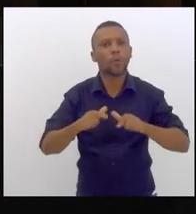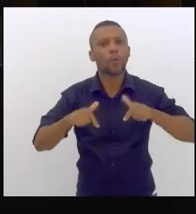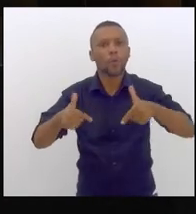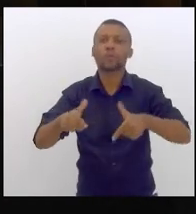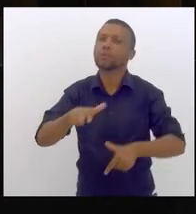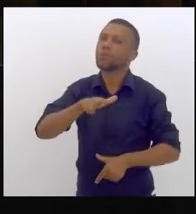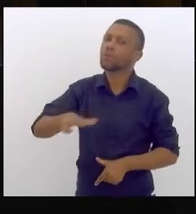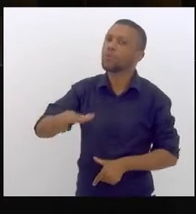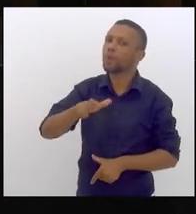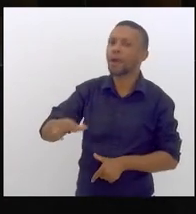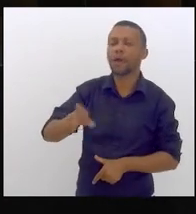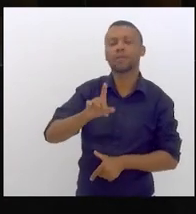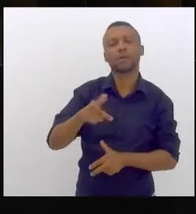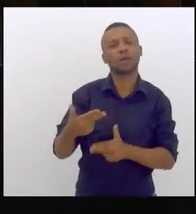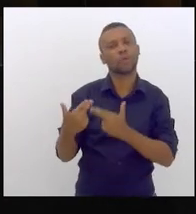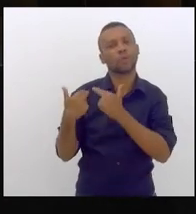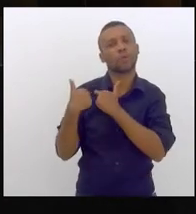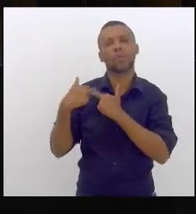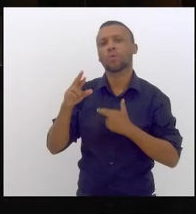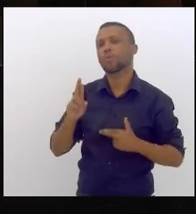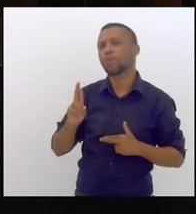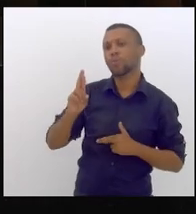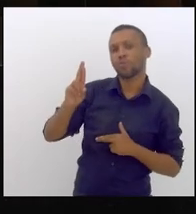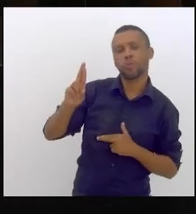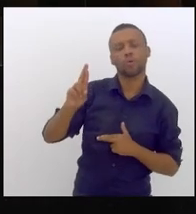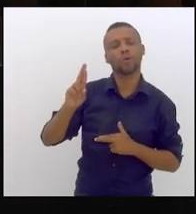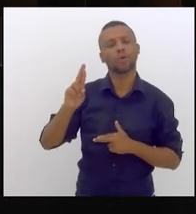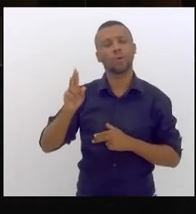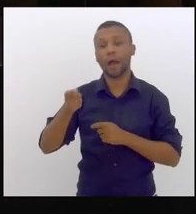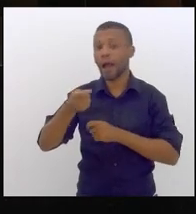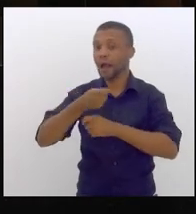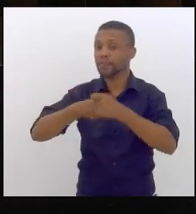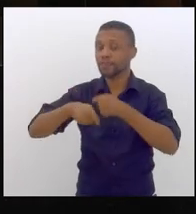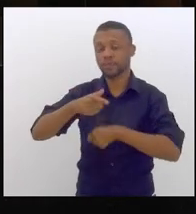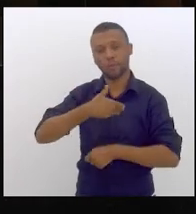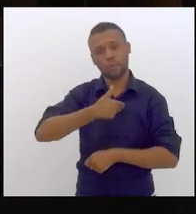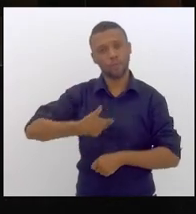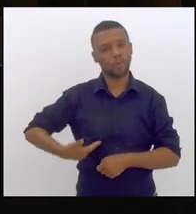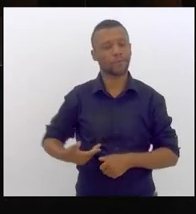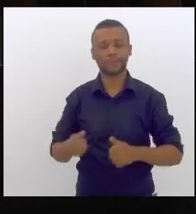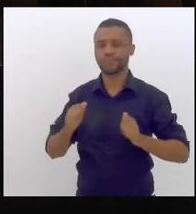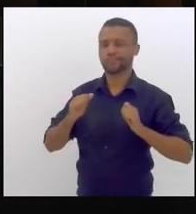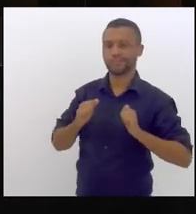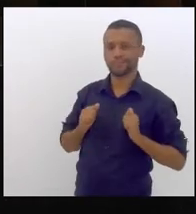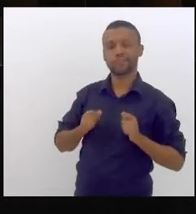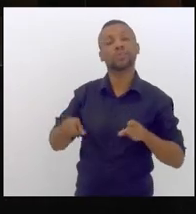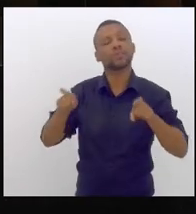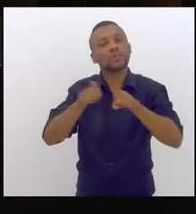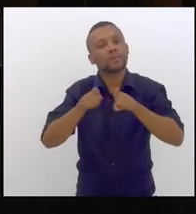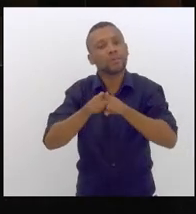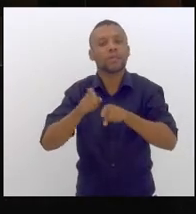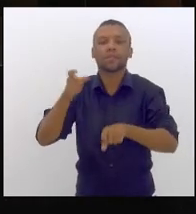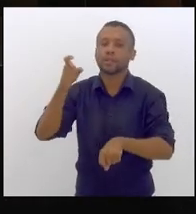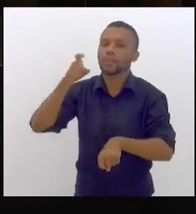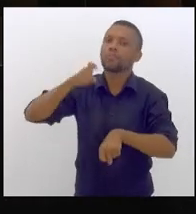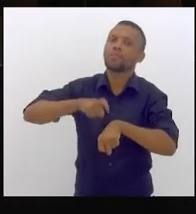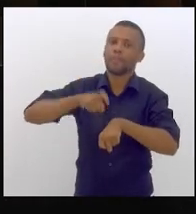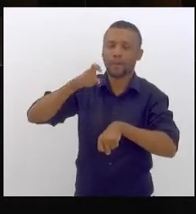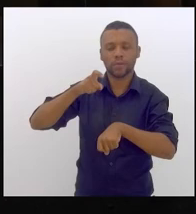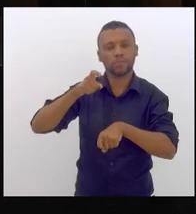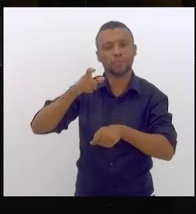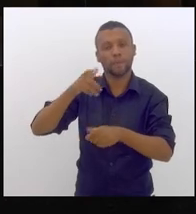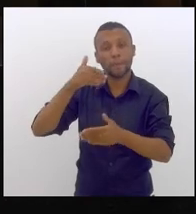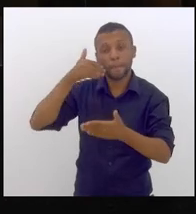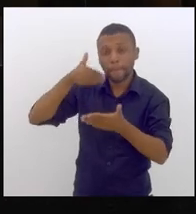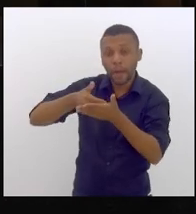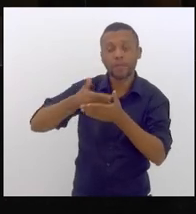não se responsabilizar com a administração pública, é também, nesse momento eleitoral,